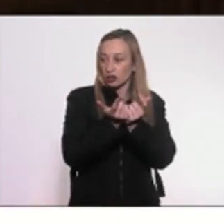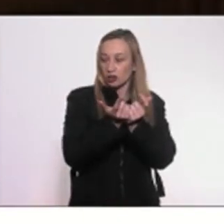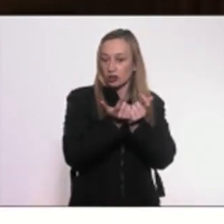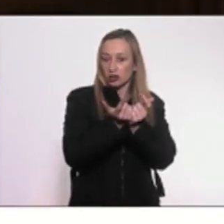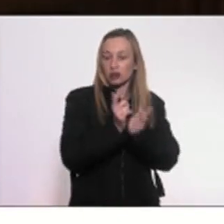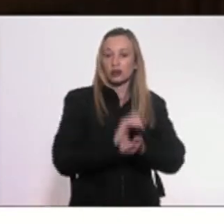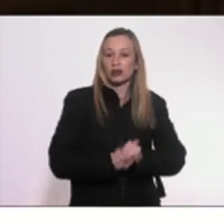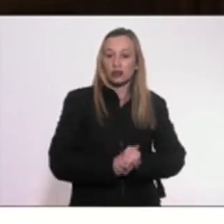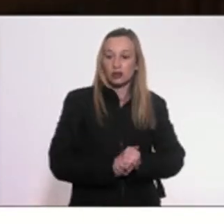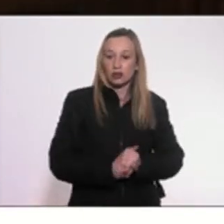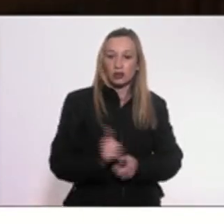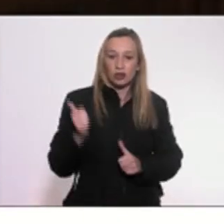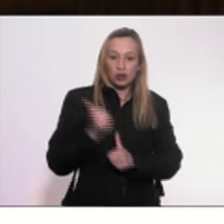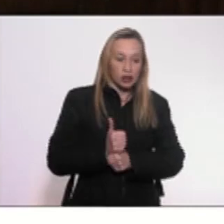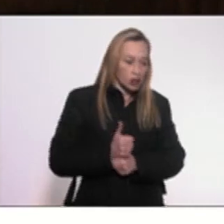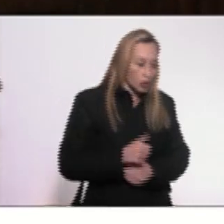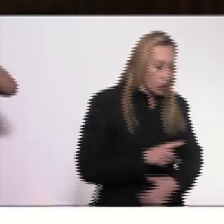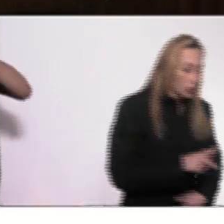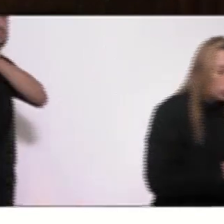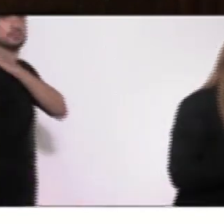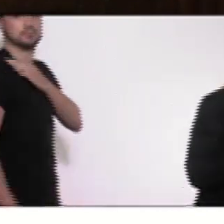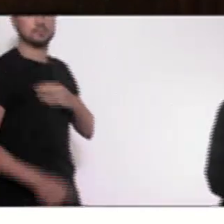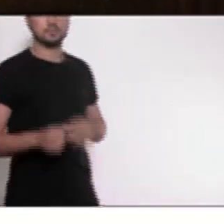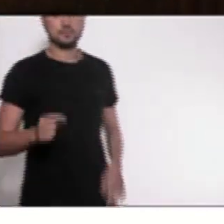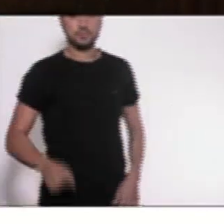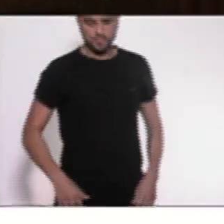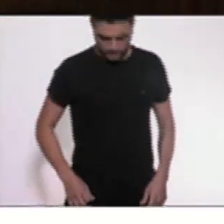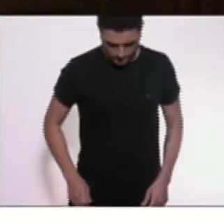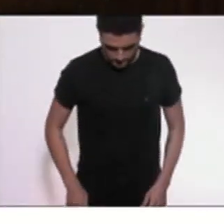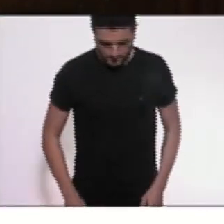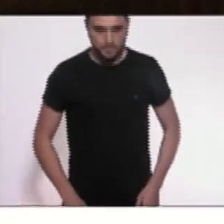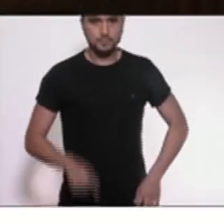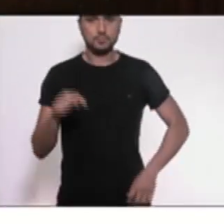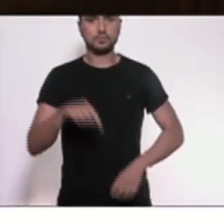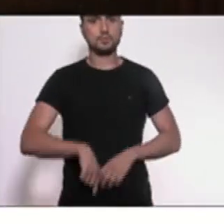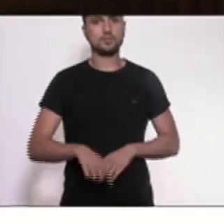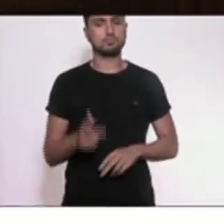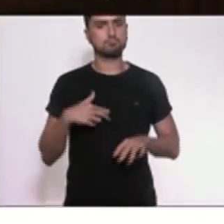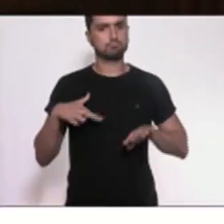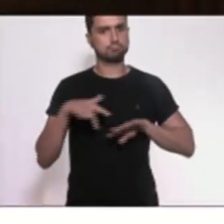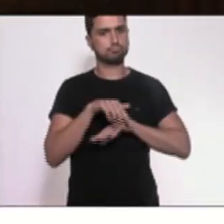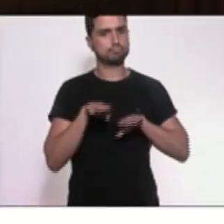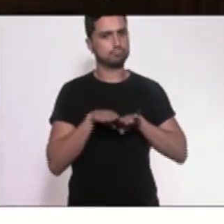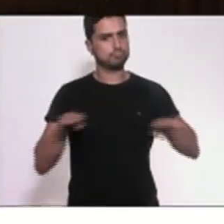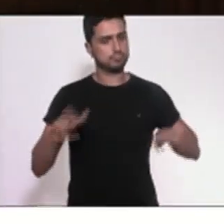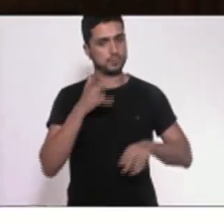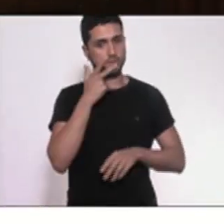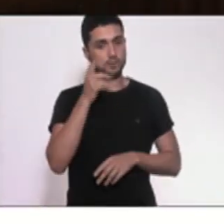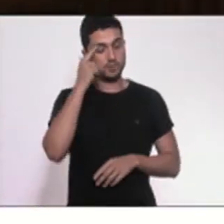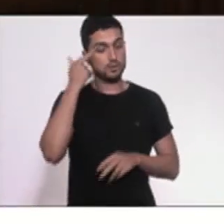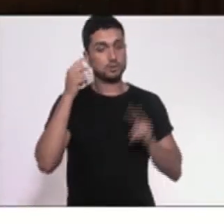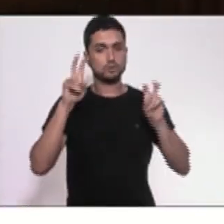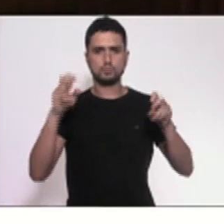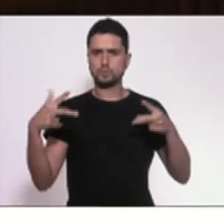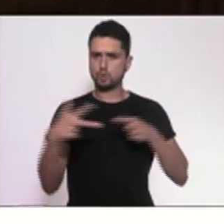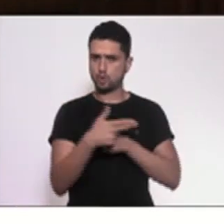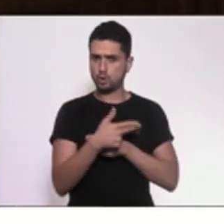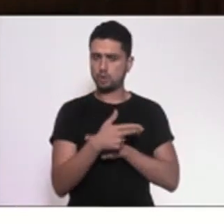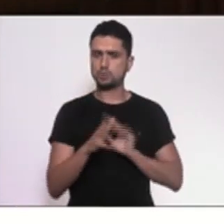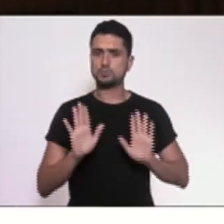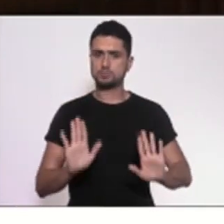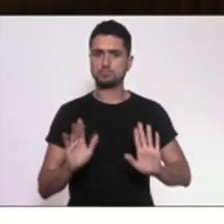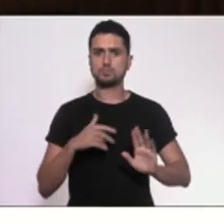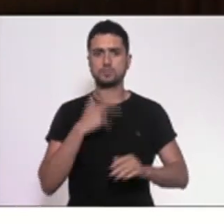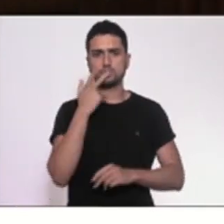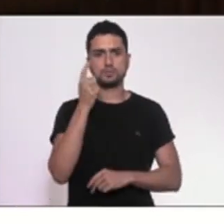eu hoje subi aqui à tribuna para falar sobre o corte de bolsas do CNPq, mas provocado por um aspecto da